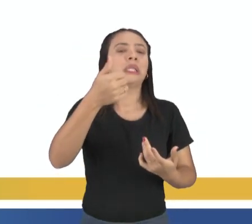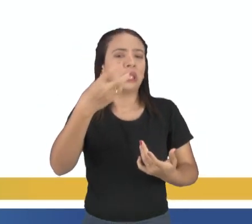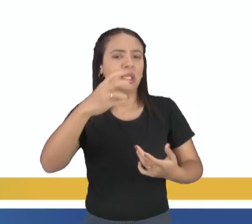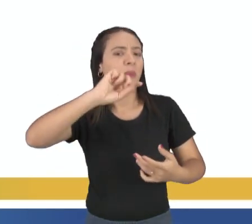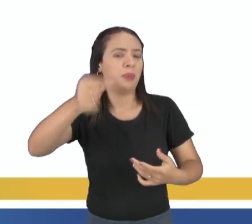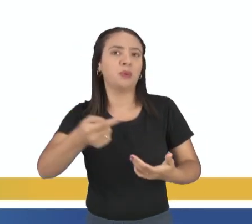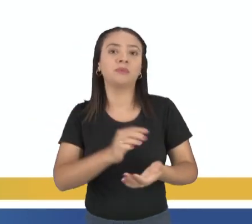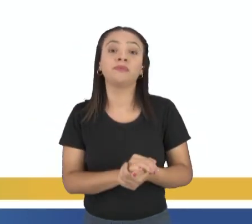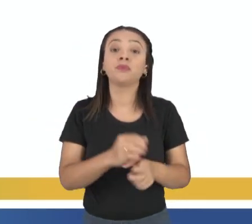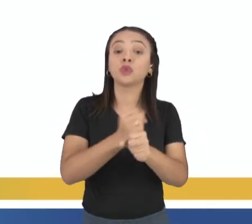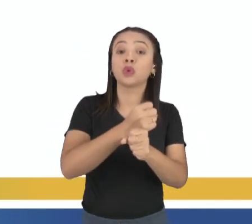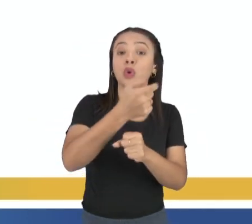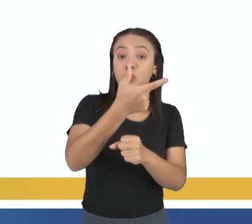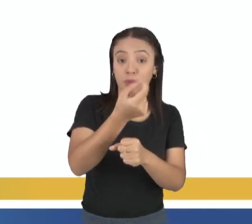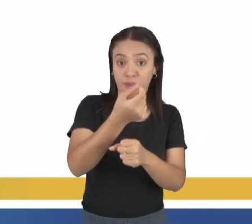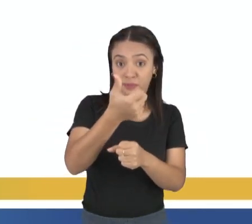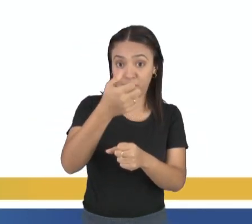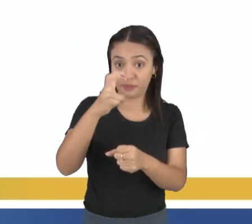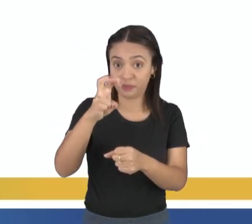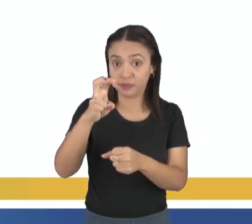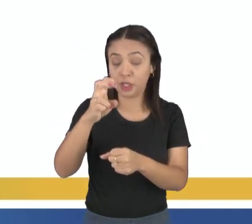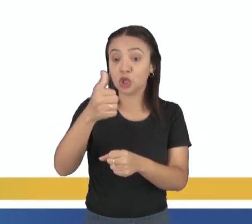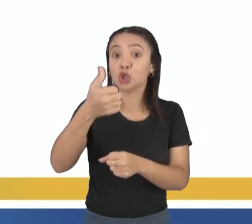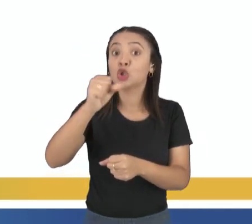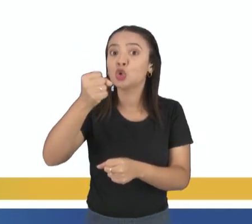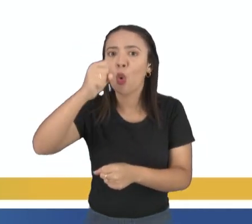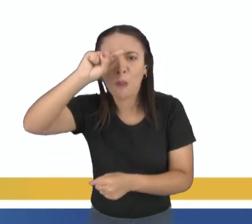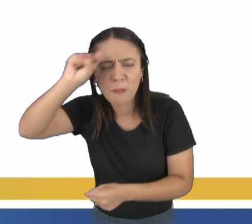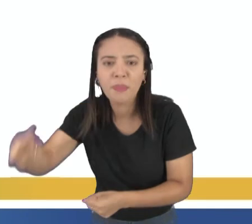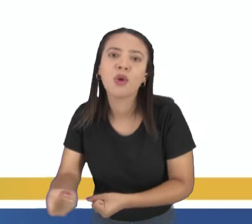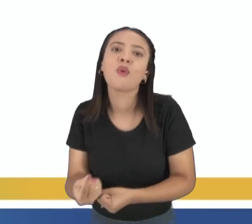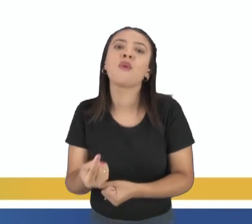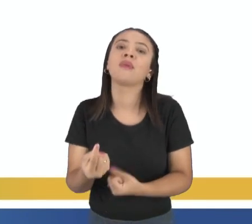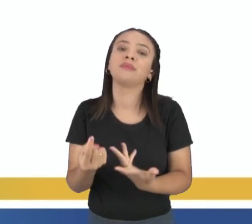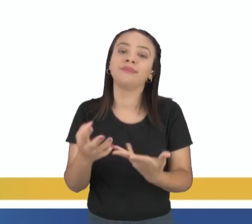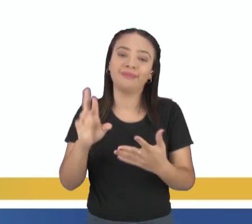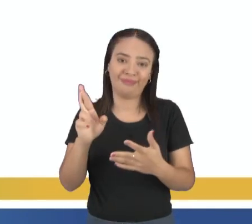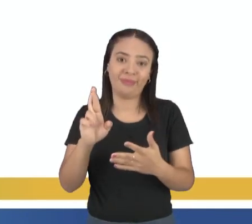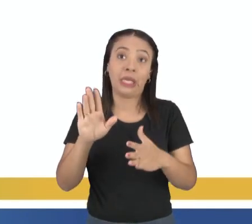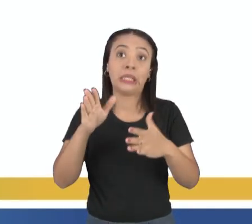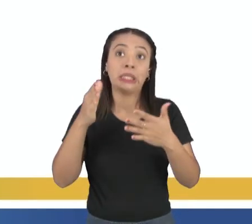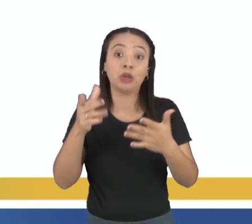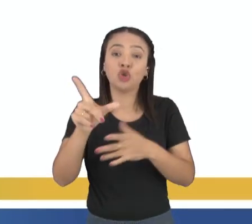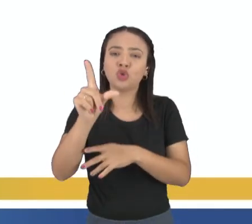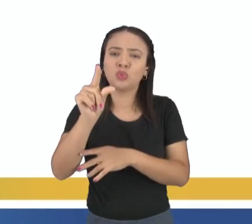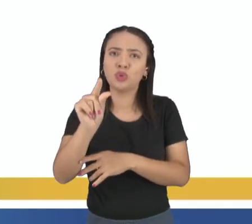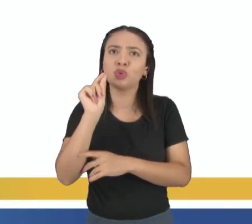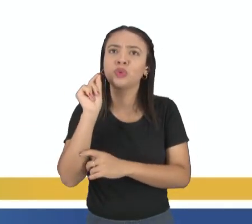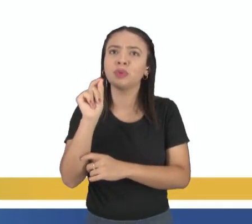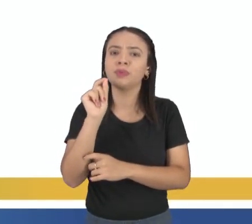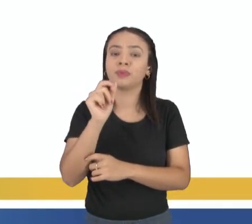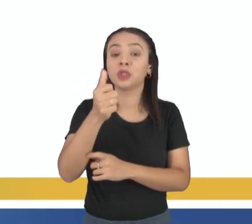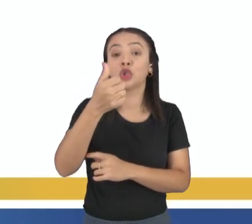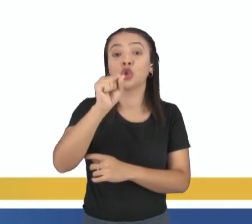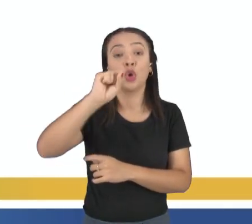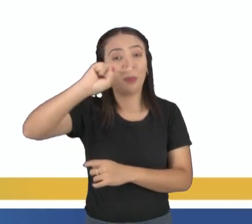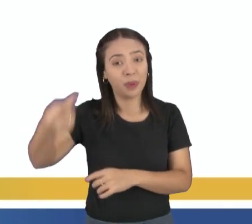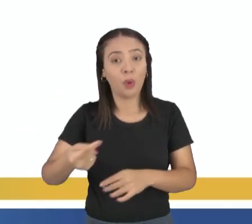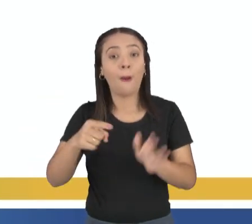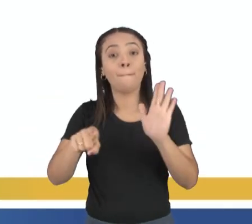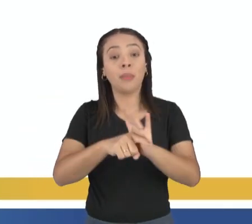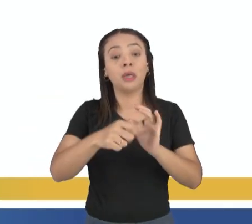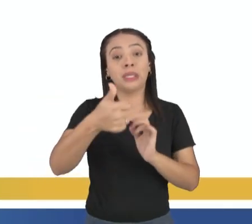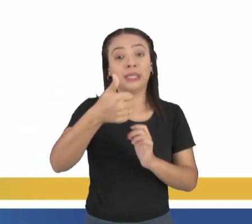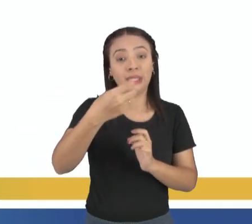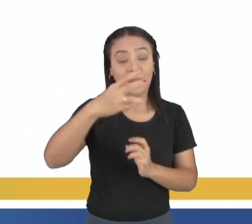Em 2015, foi 18 mil. Ou seja, a redução foi de 18 mil menos 13 mil, que